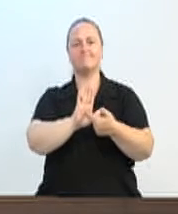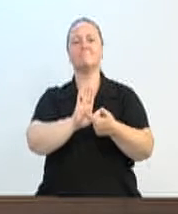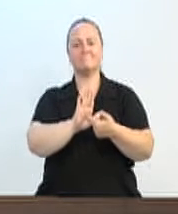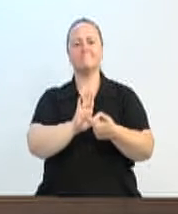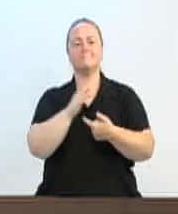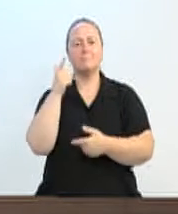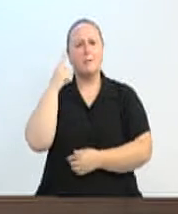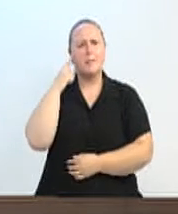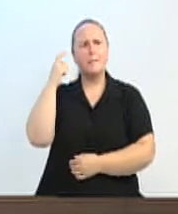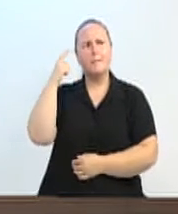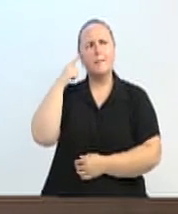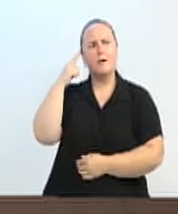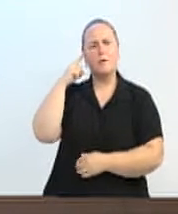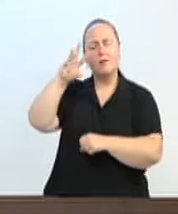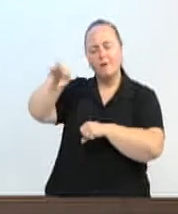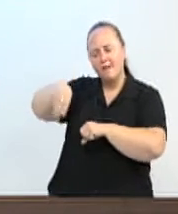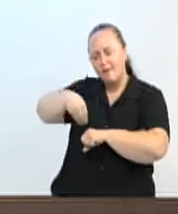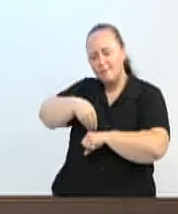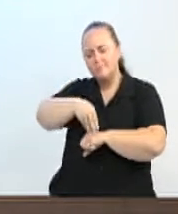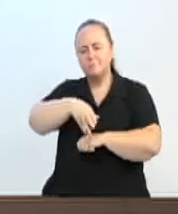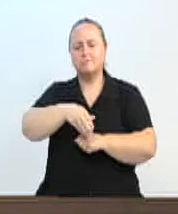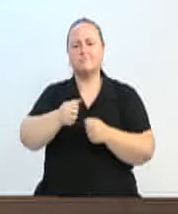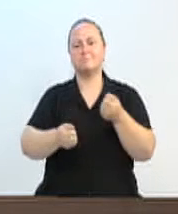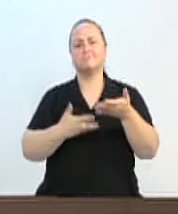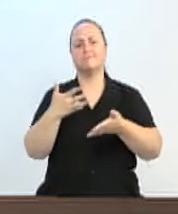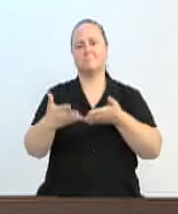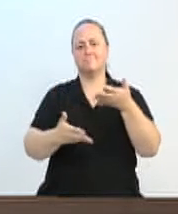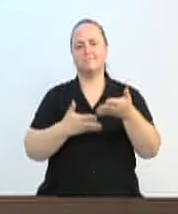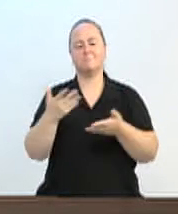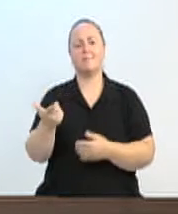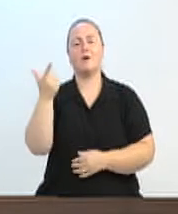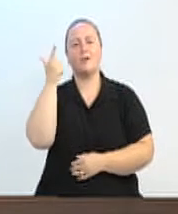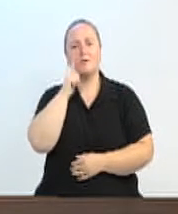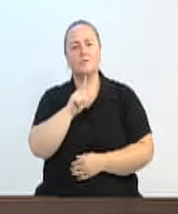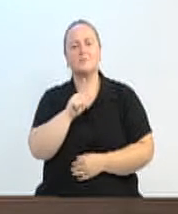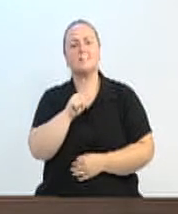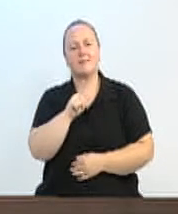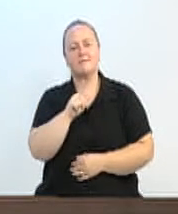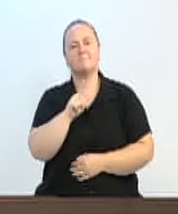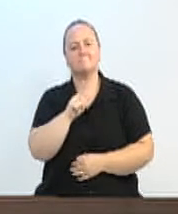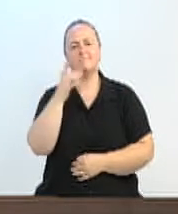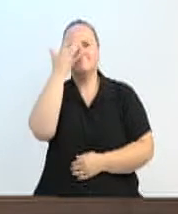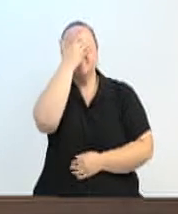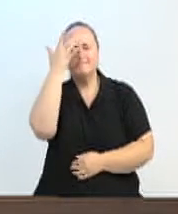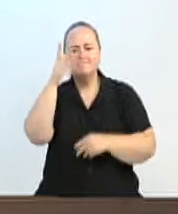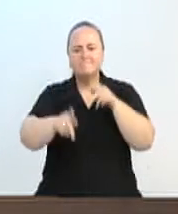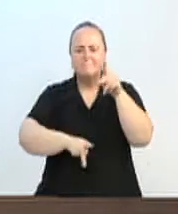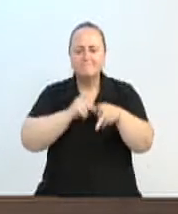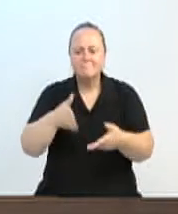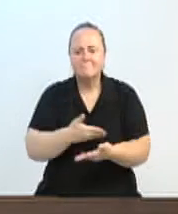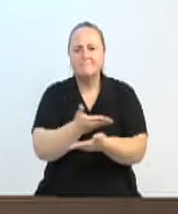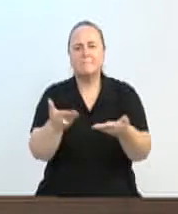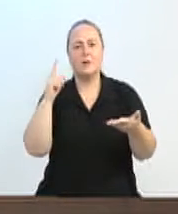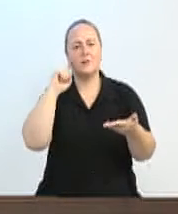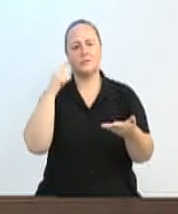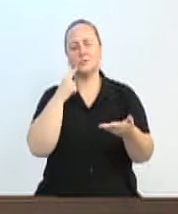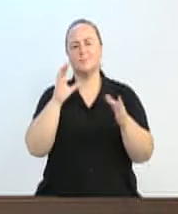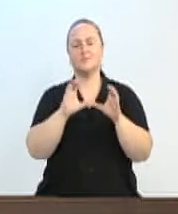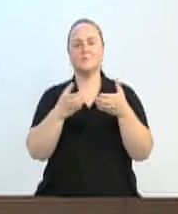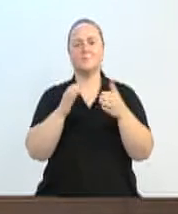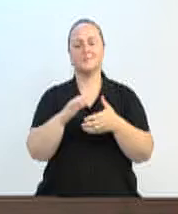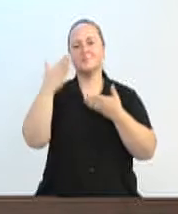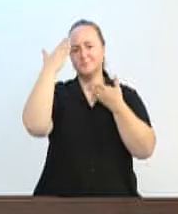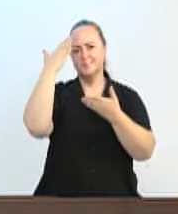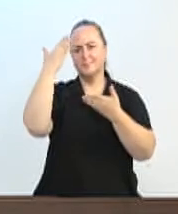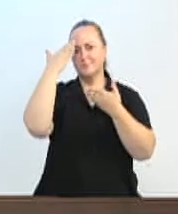o barulho e o som e pudesse chegar até aos surdos muito obrigada